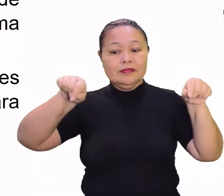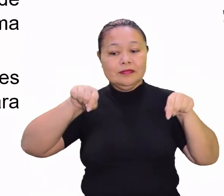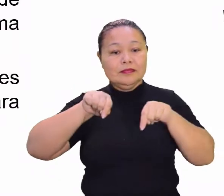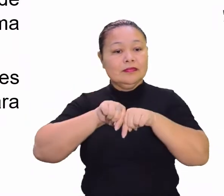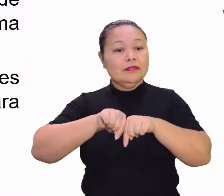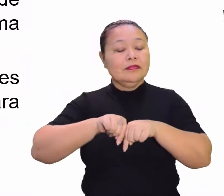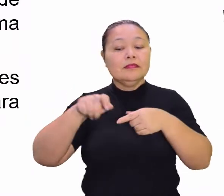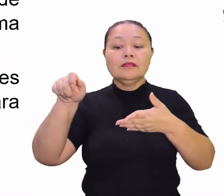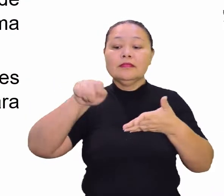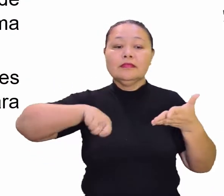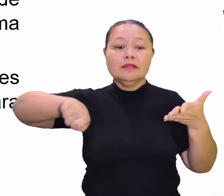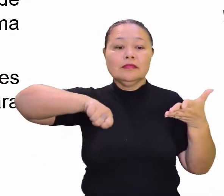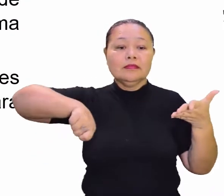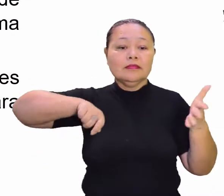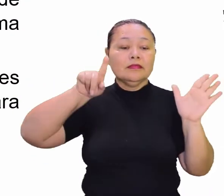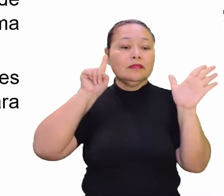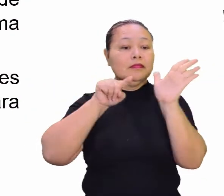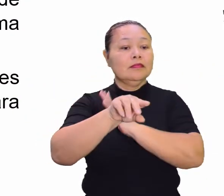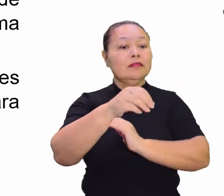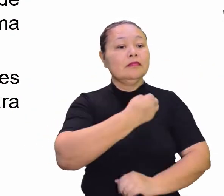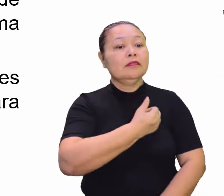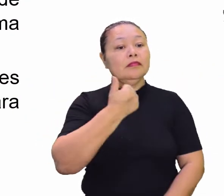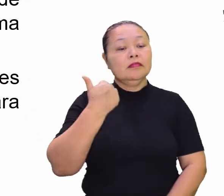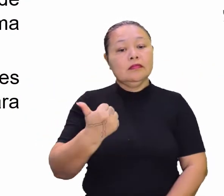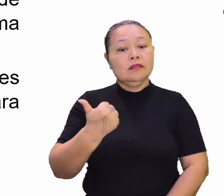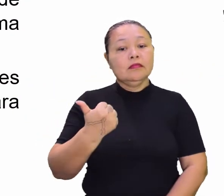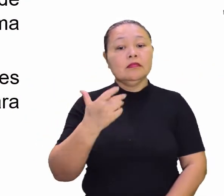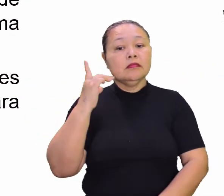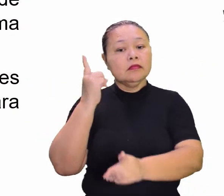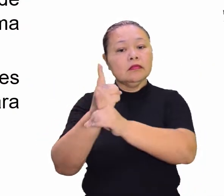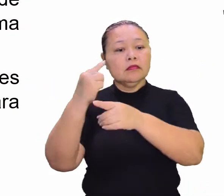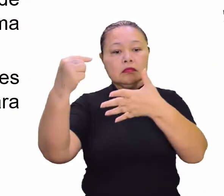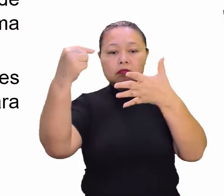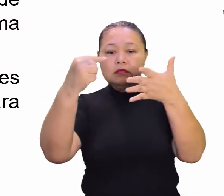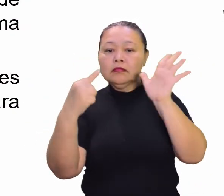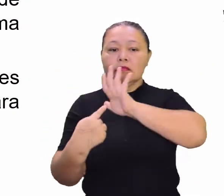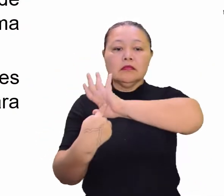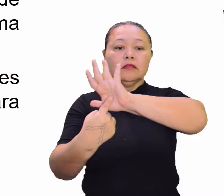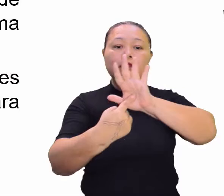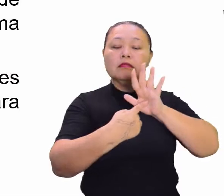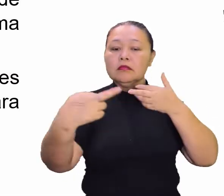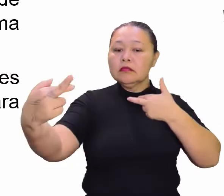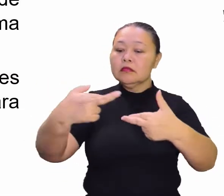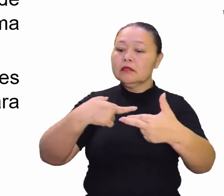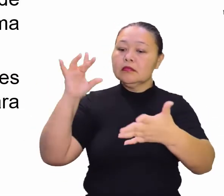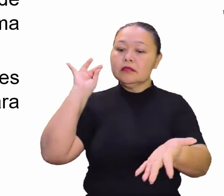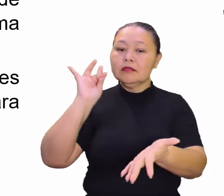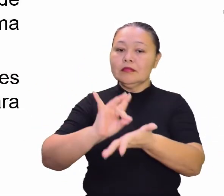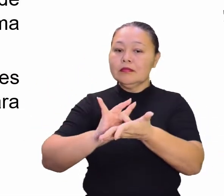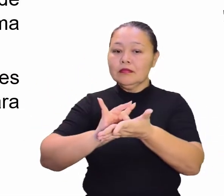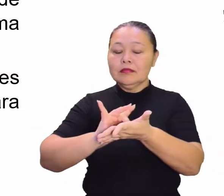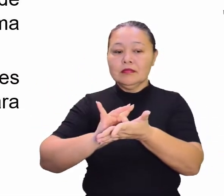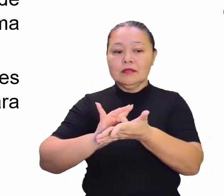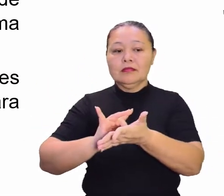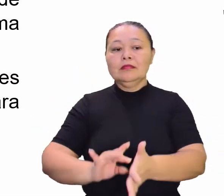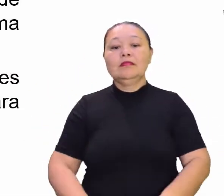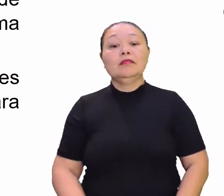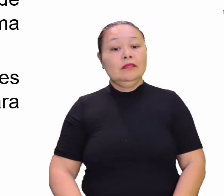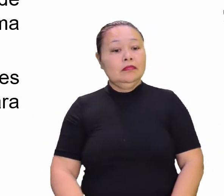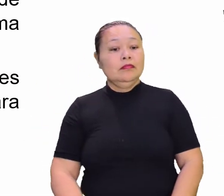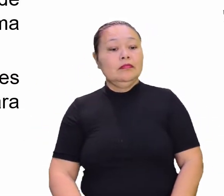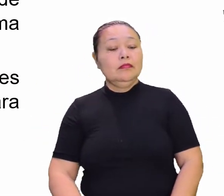sala, correção. Questão 1. Identifique a opção que apresenta uma correlação